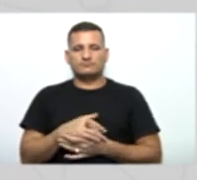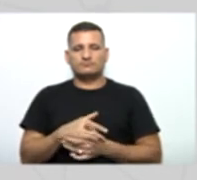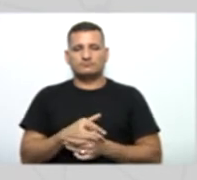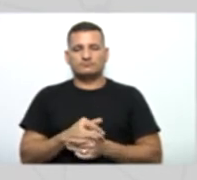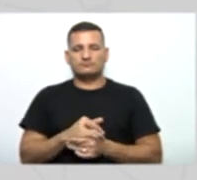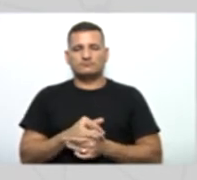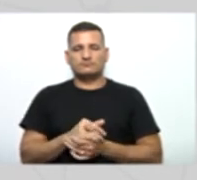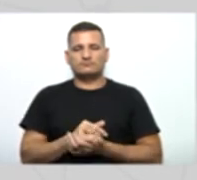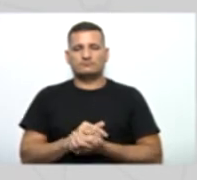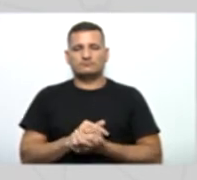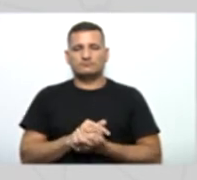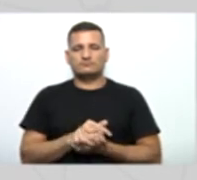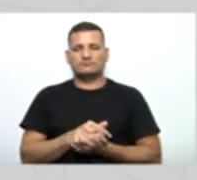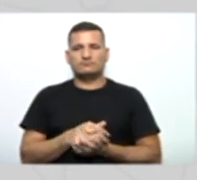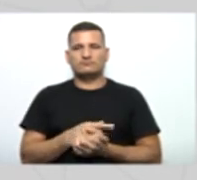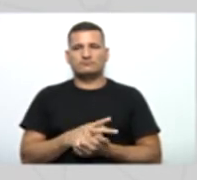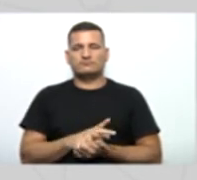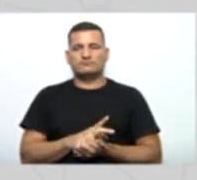atributo